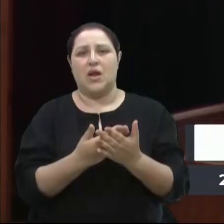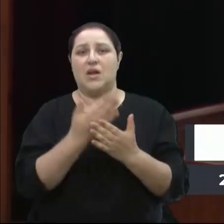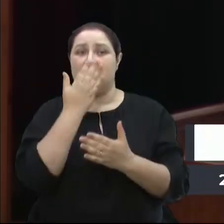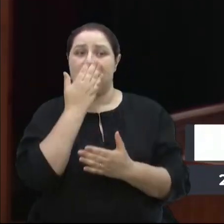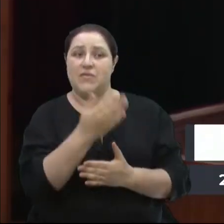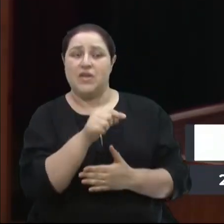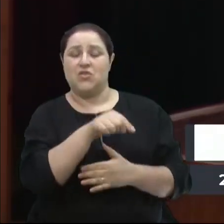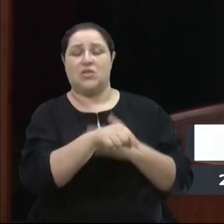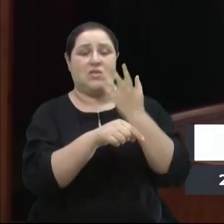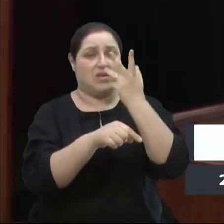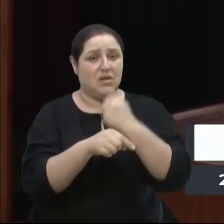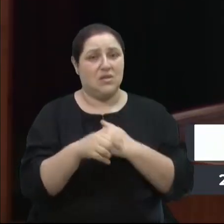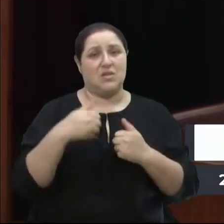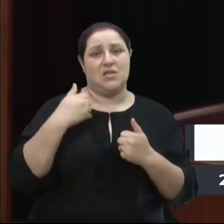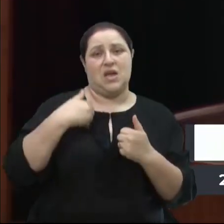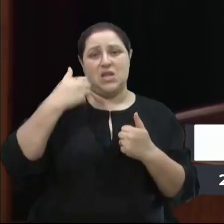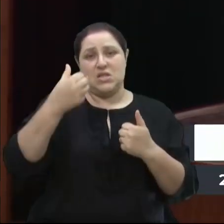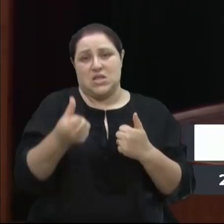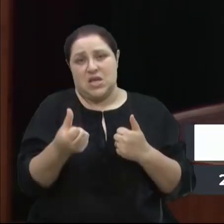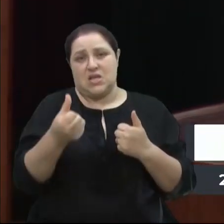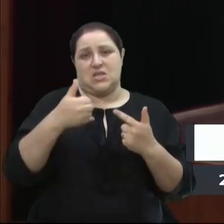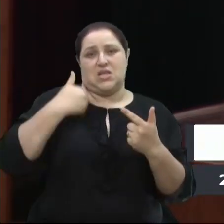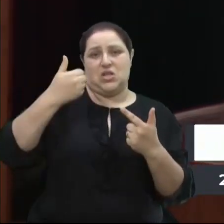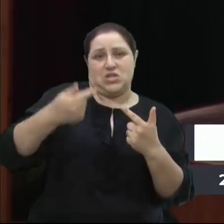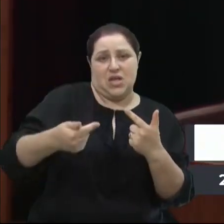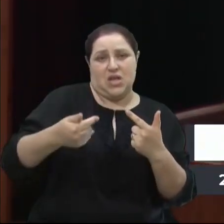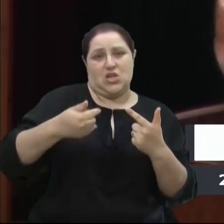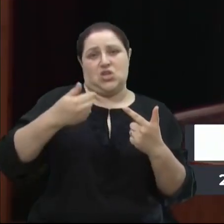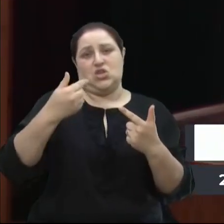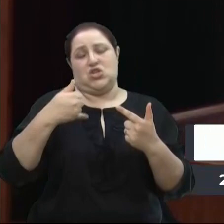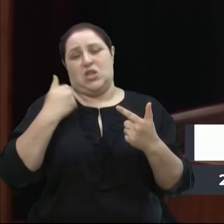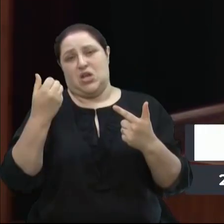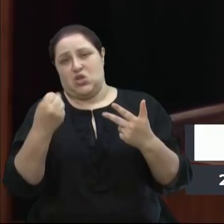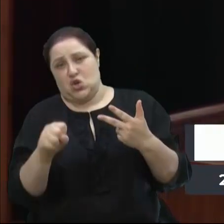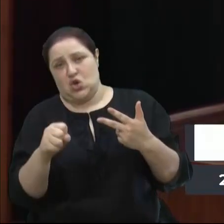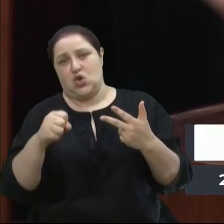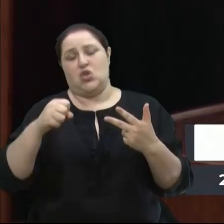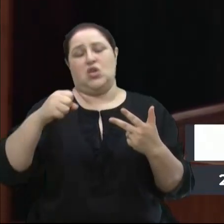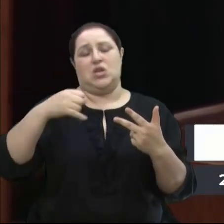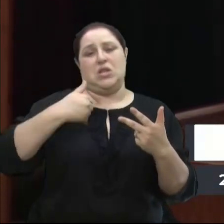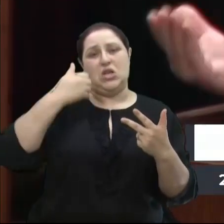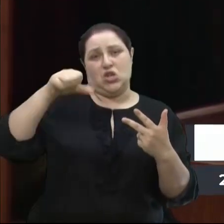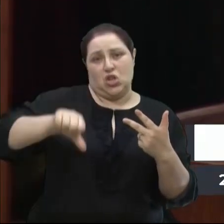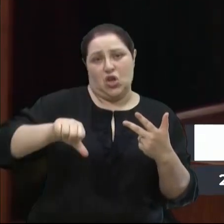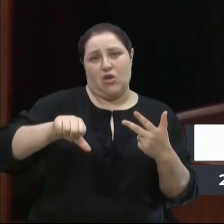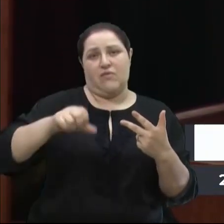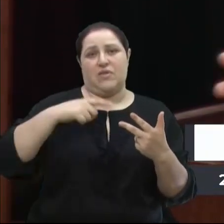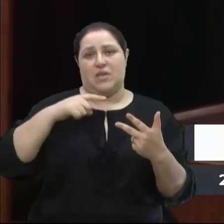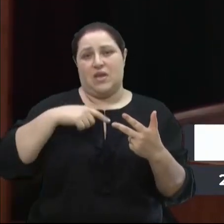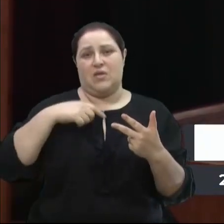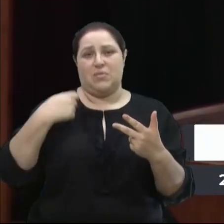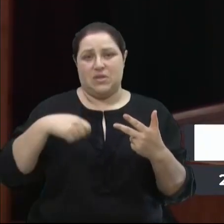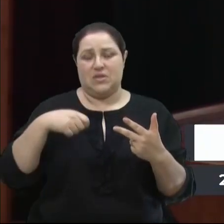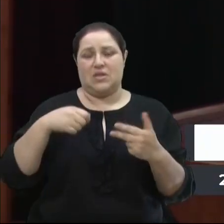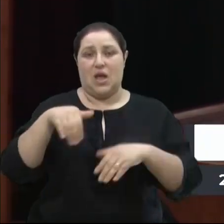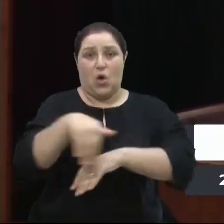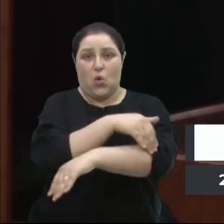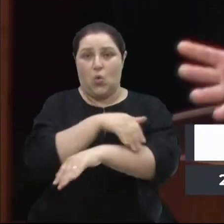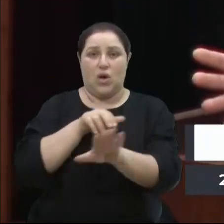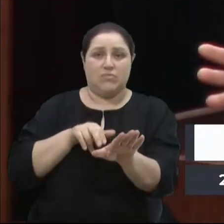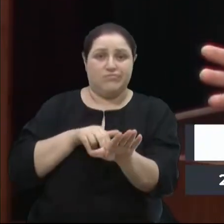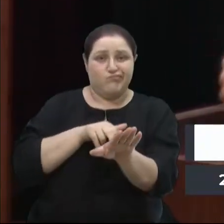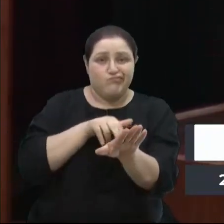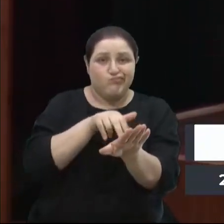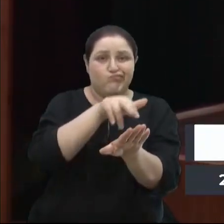de 6, 7, 8 anos, embaixo da chuva, subindo esse morro, que não tem calçada, tem que andar no meio da rua, aonde